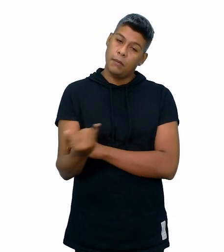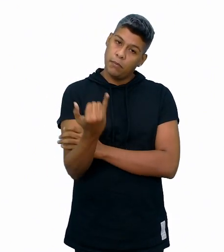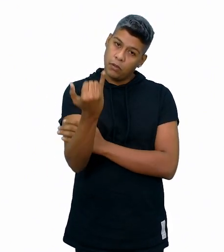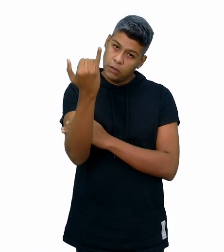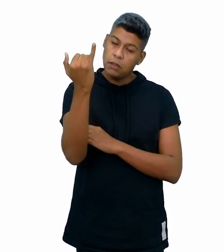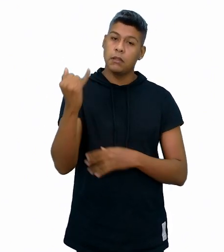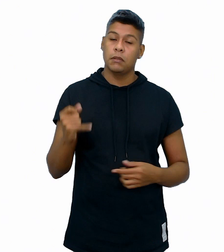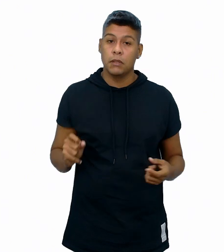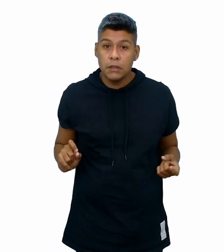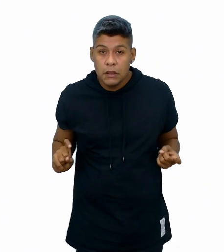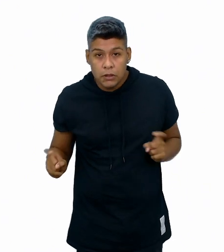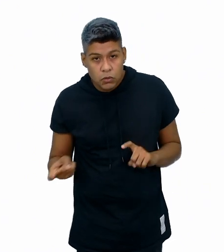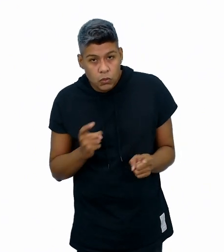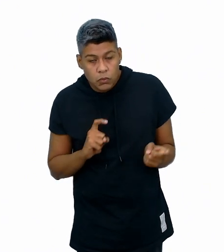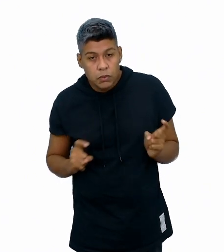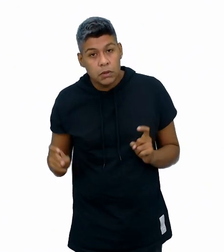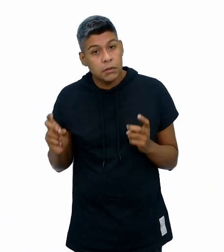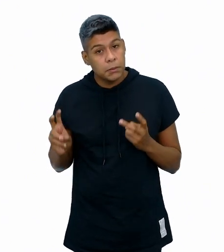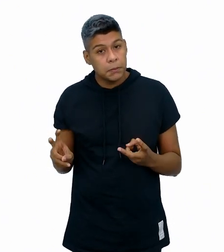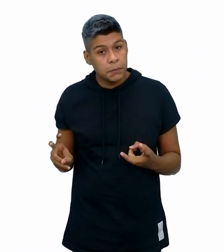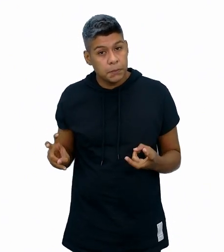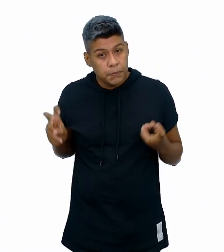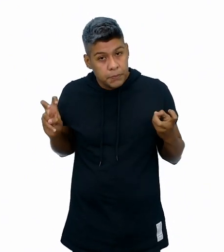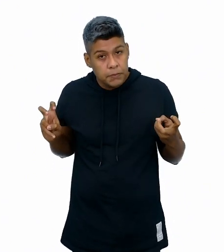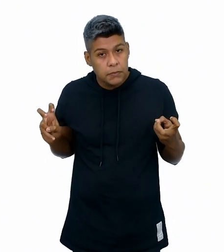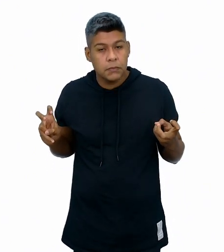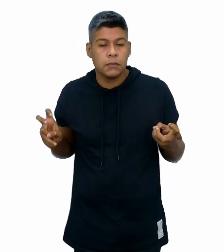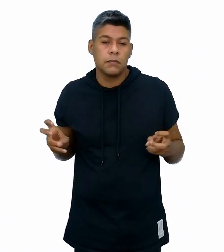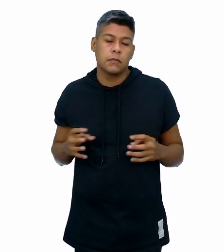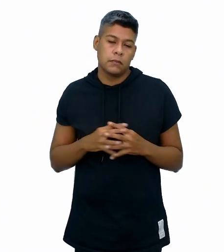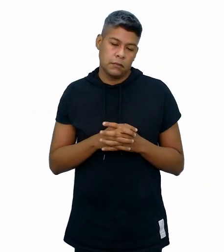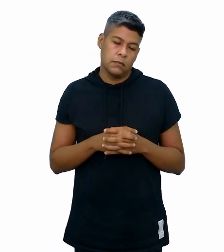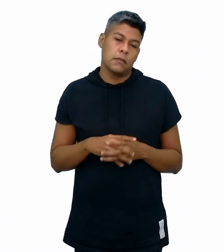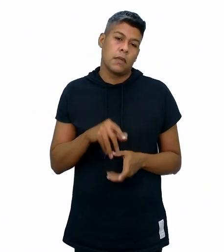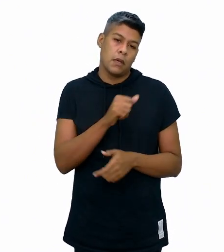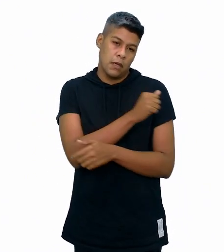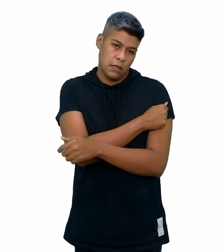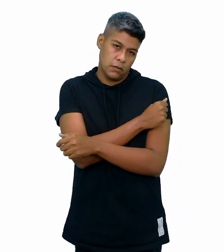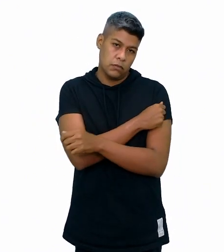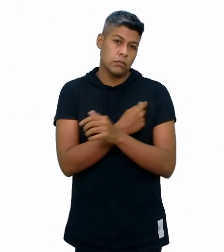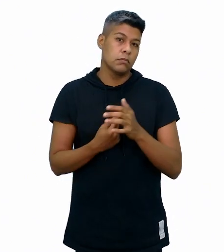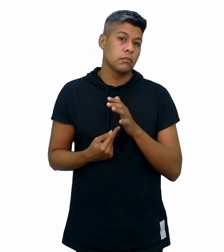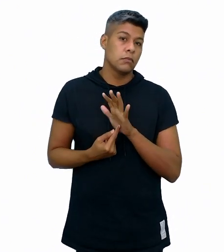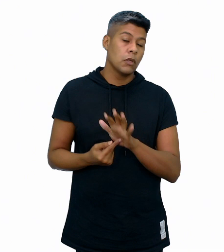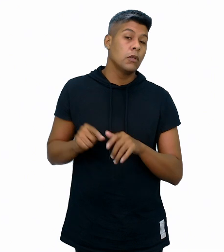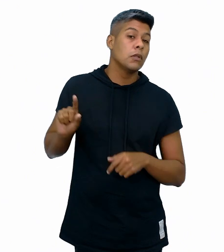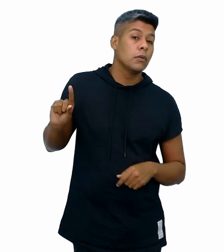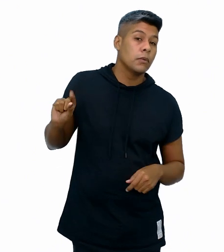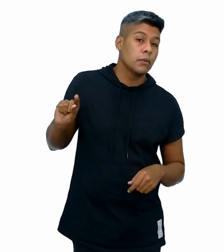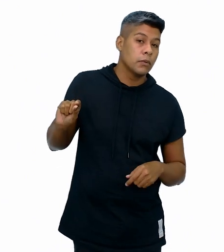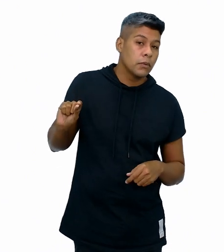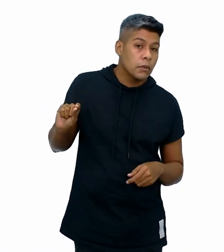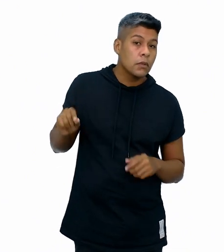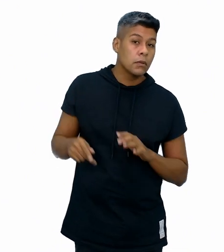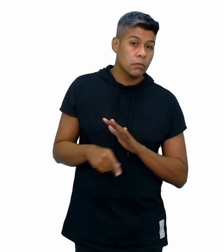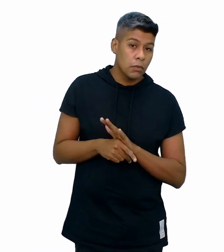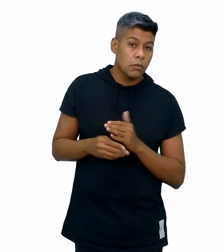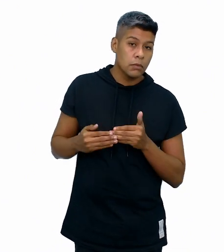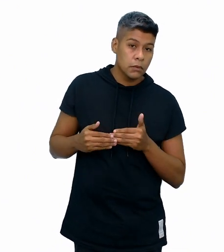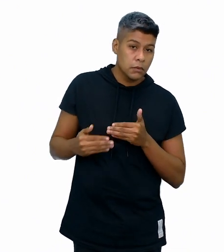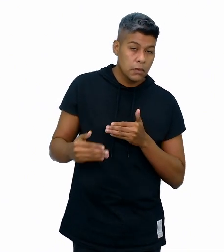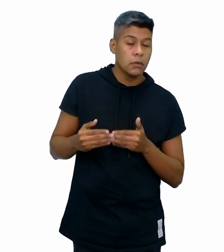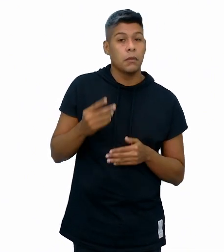importante discutir, né, e ouvir o que os estudantes trazem, para que, a partir do que eles